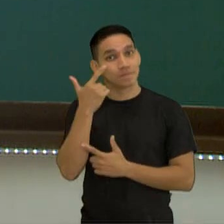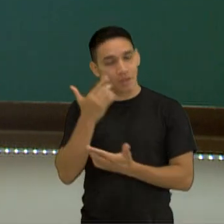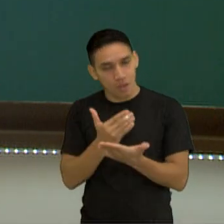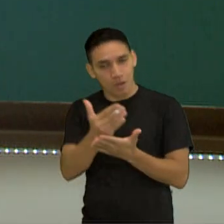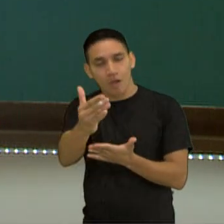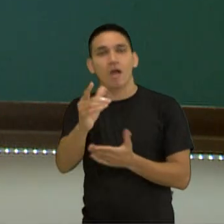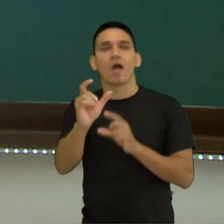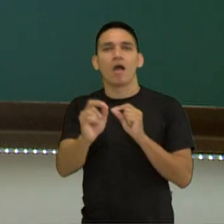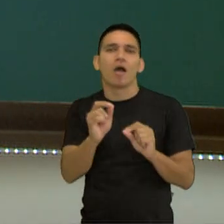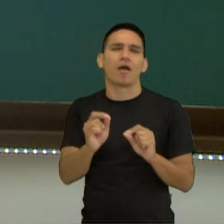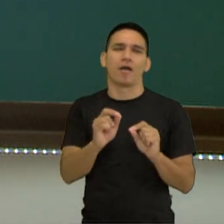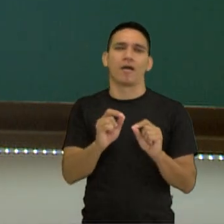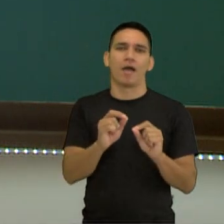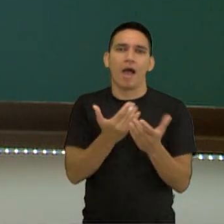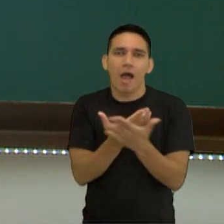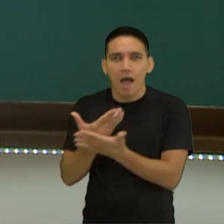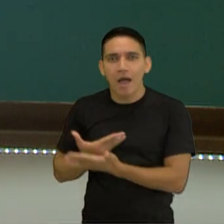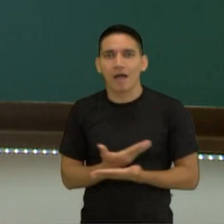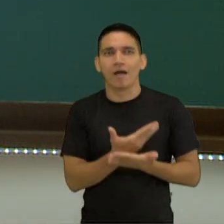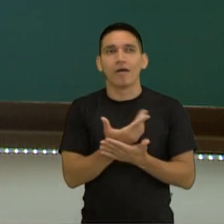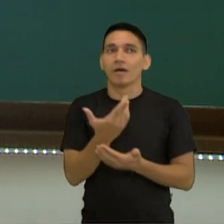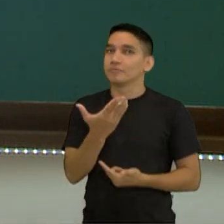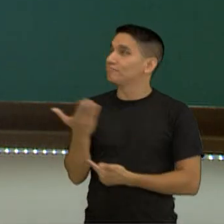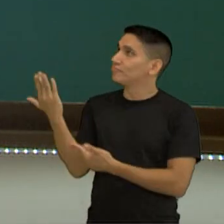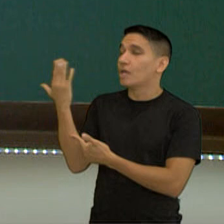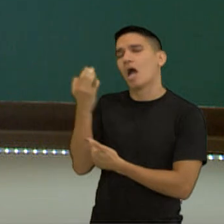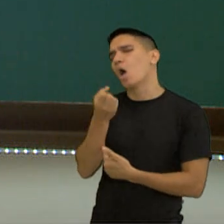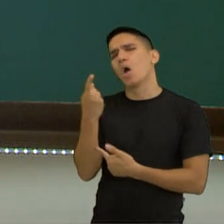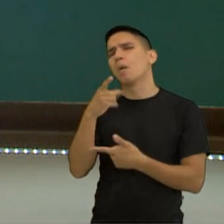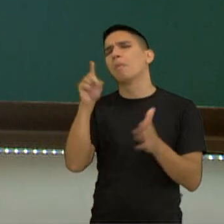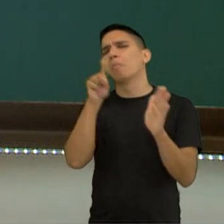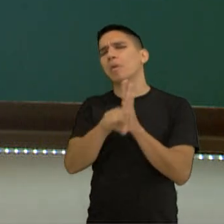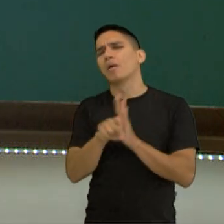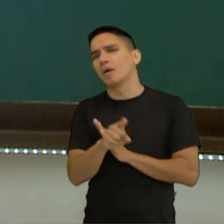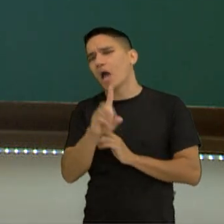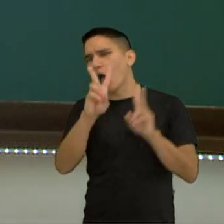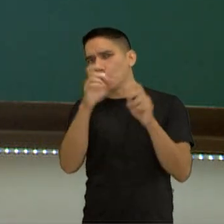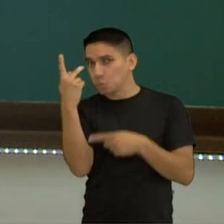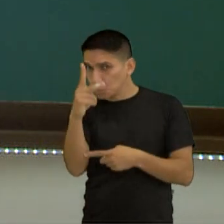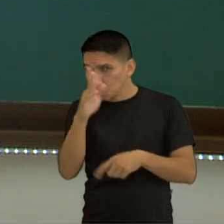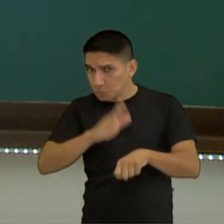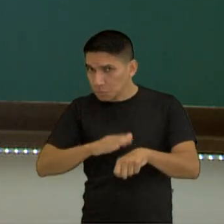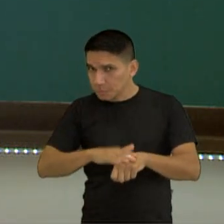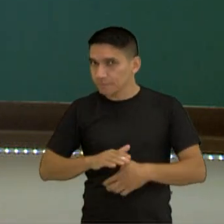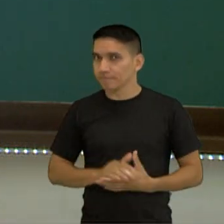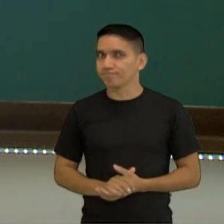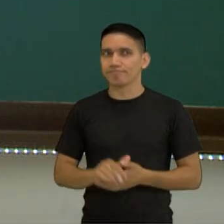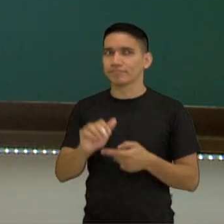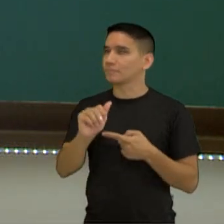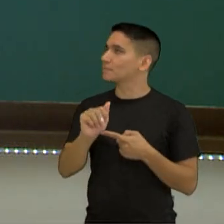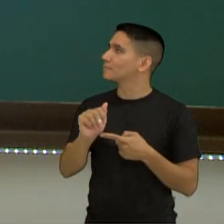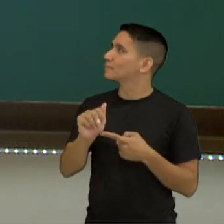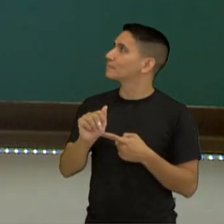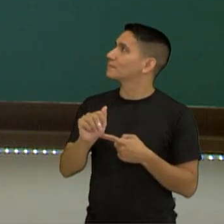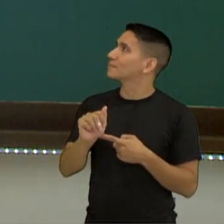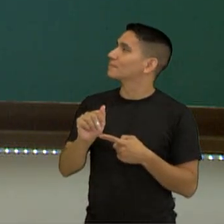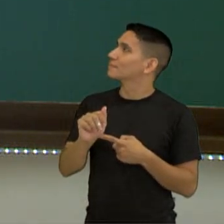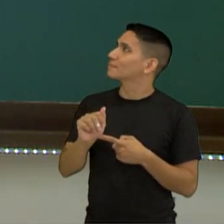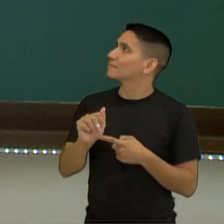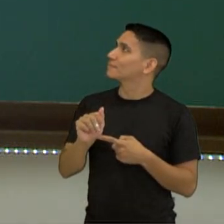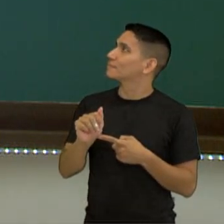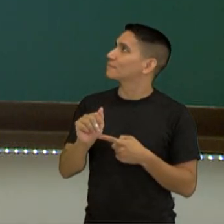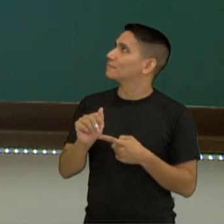a nossa aula, aqui nós temos algumas perguntas sobre vocês. What are you doing during